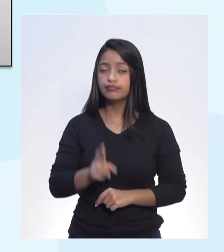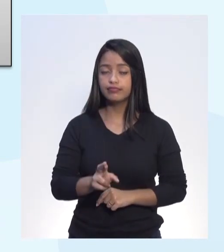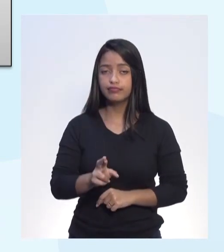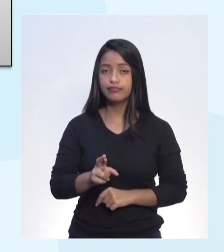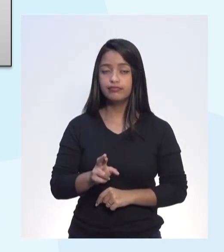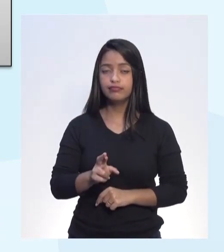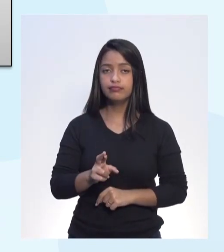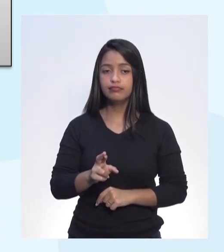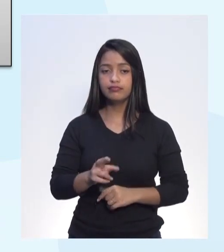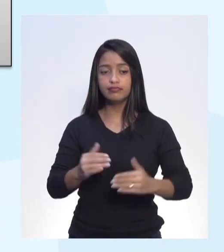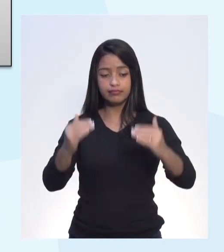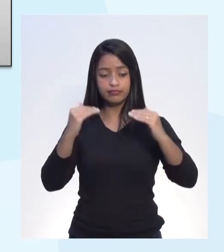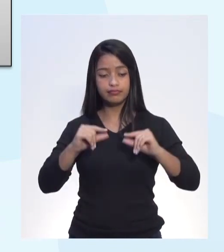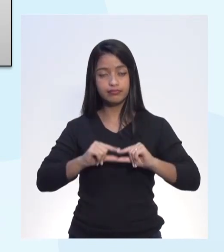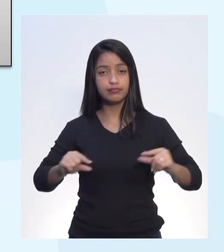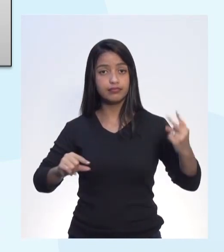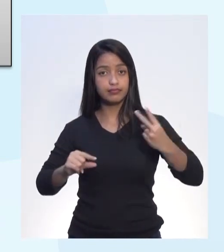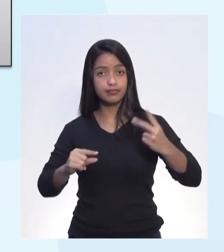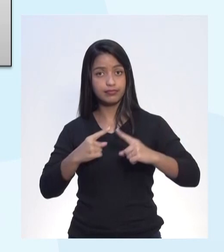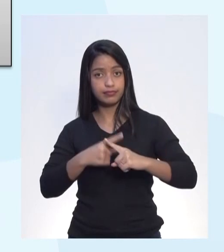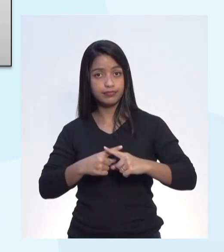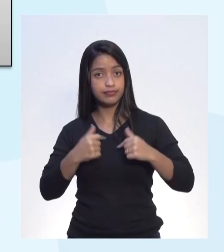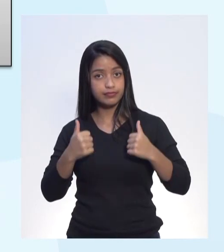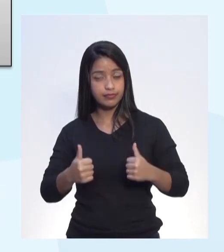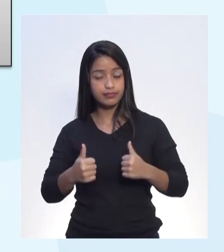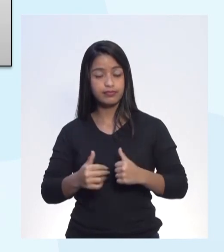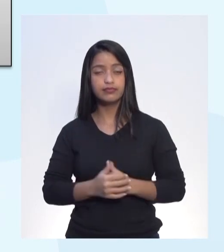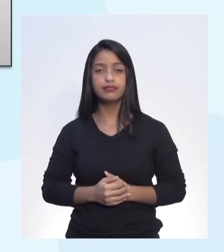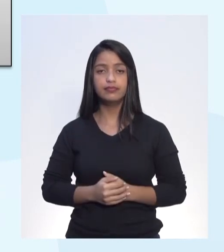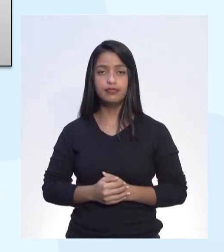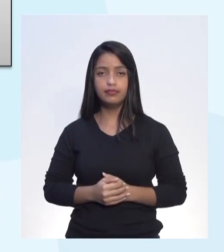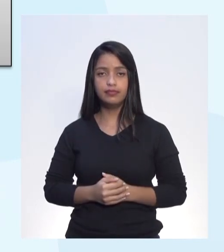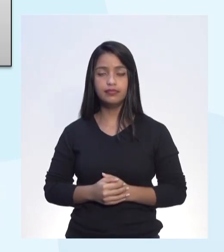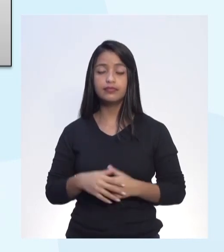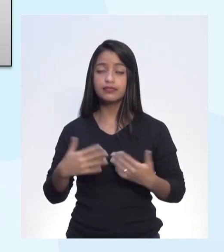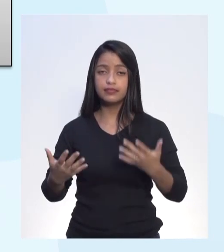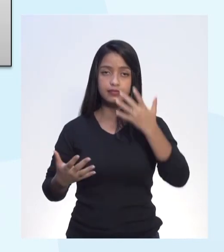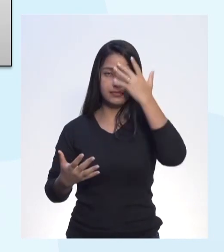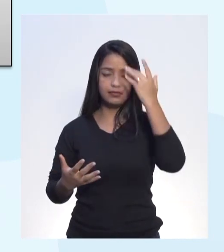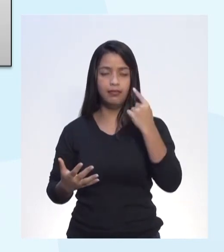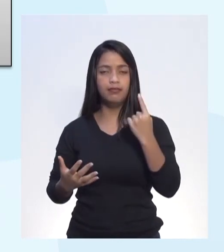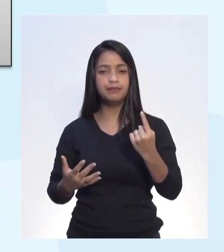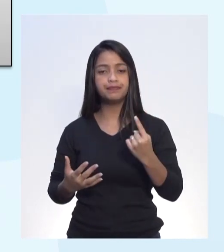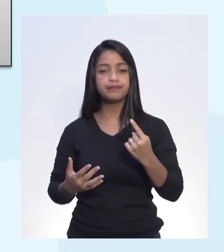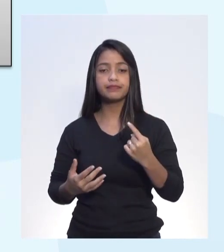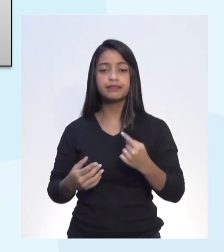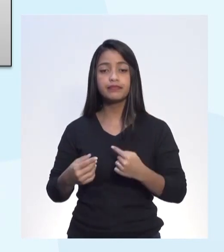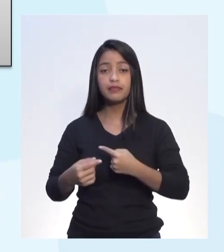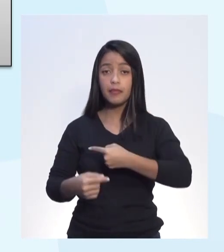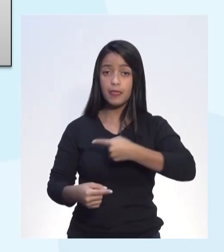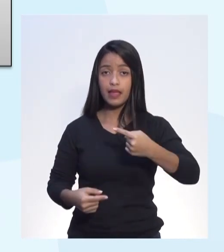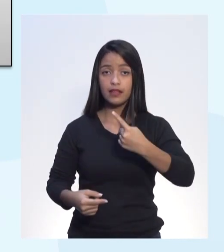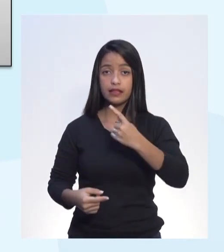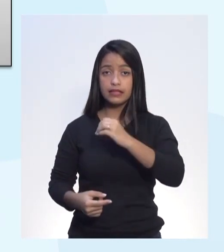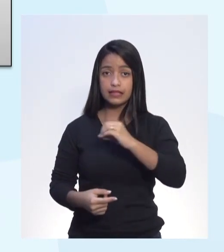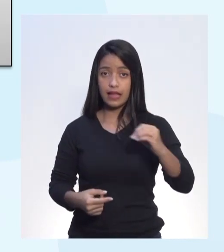a segunda rodada. Tudo bem? Então, temos aí o candidato 1 menos 100 e o candidato 2,